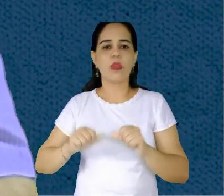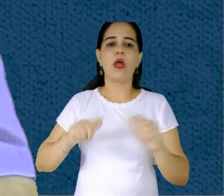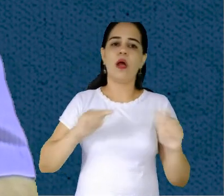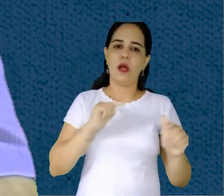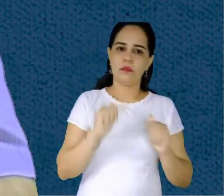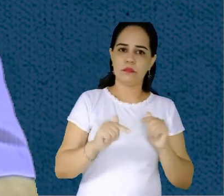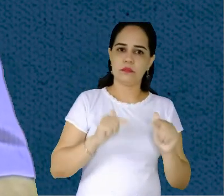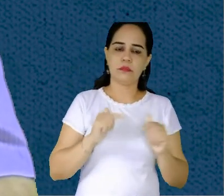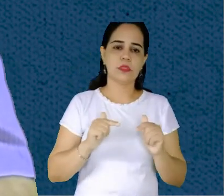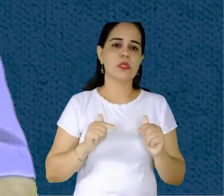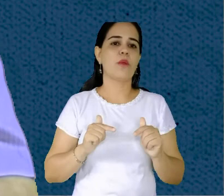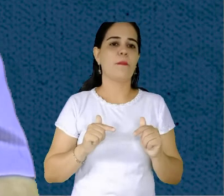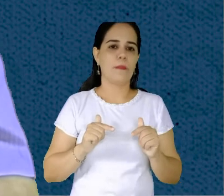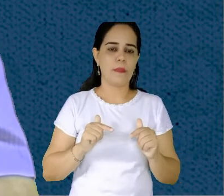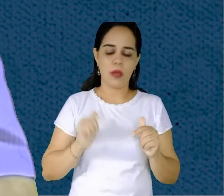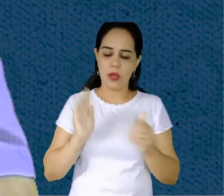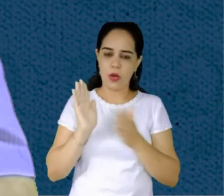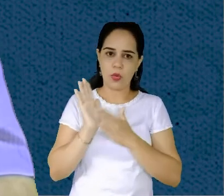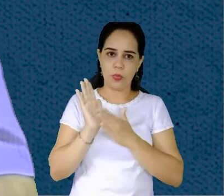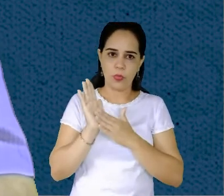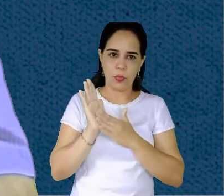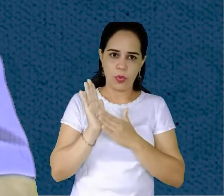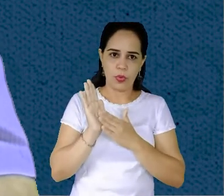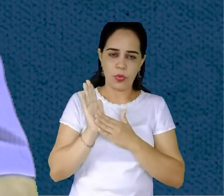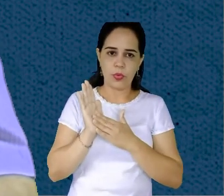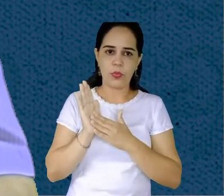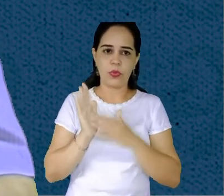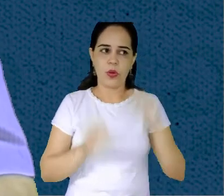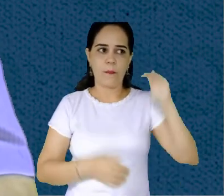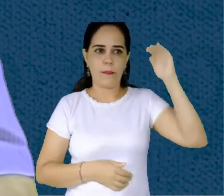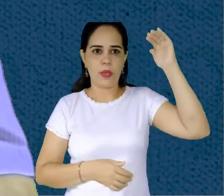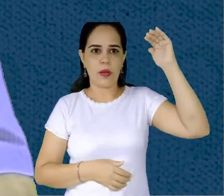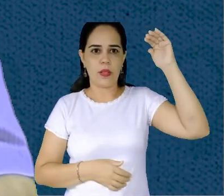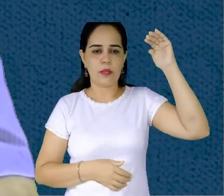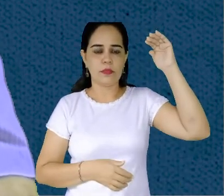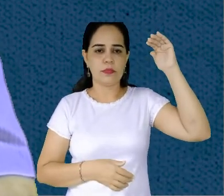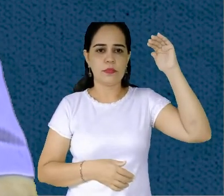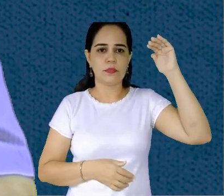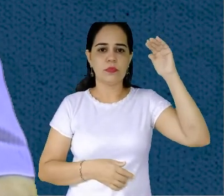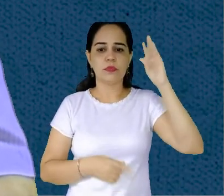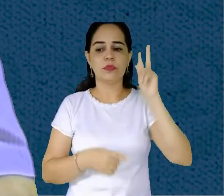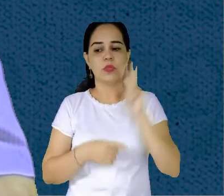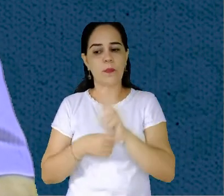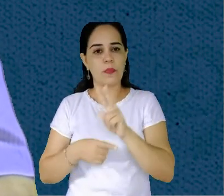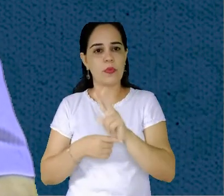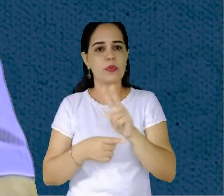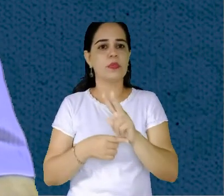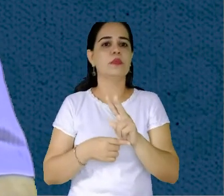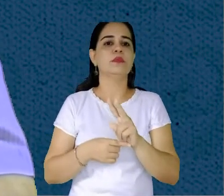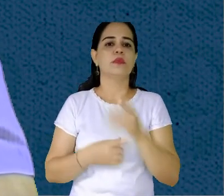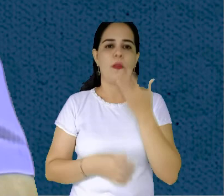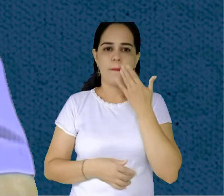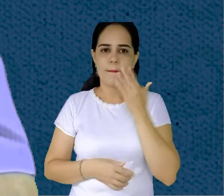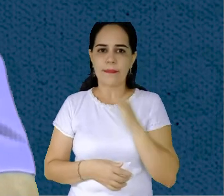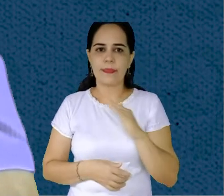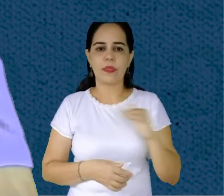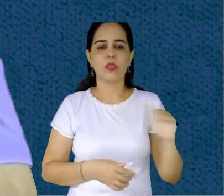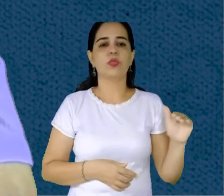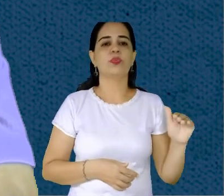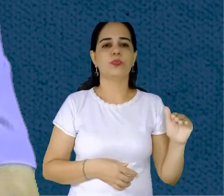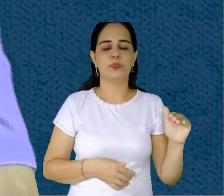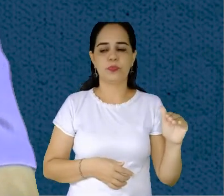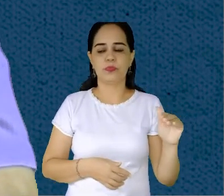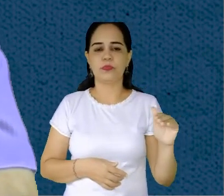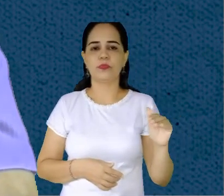maiores, especialmente na defesa delas mesmas, da sua dignidade, dos seus,